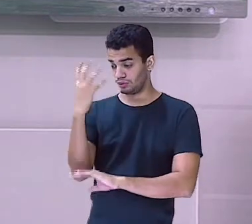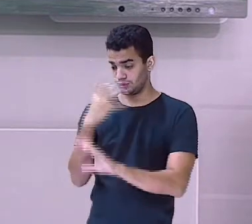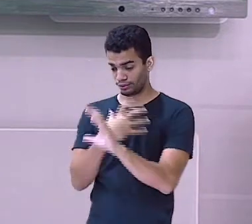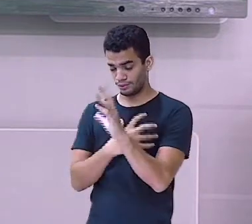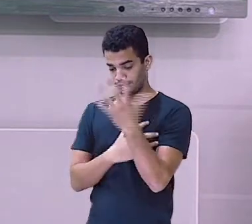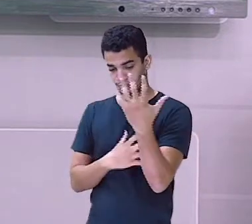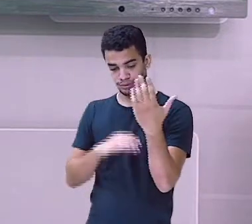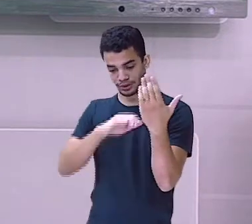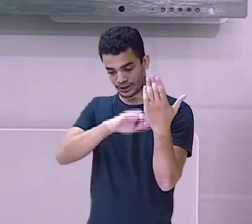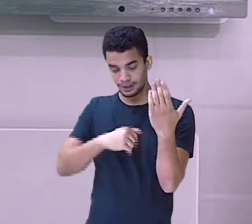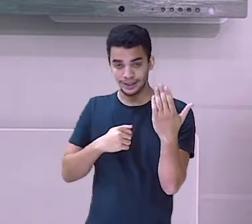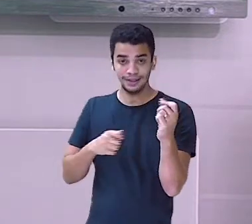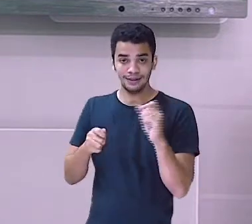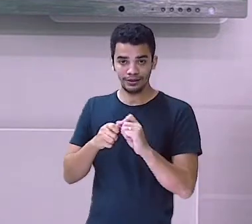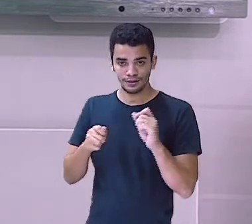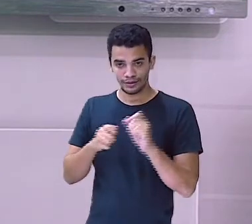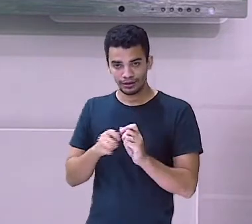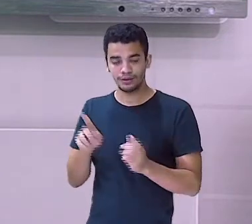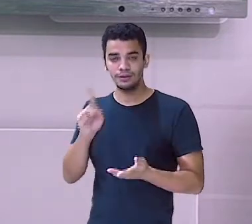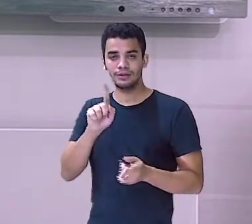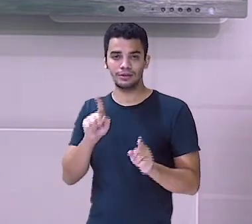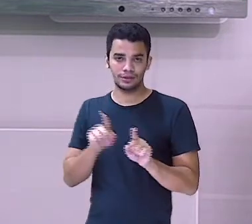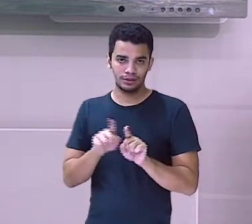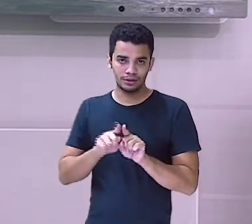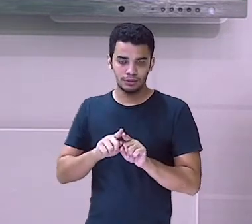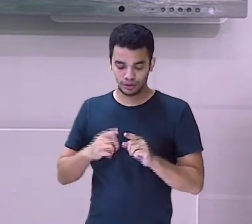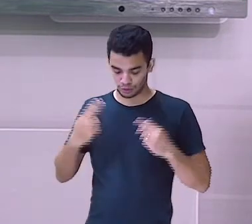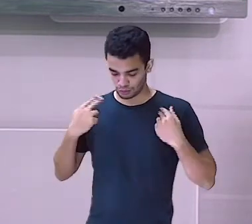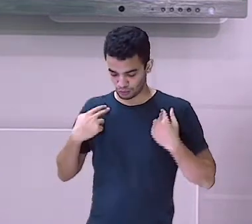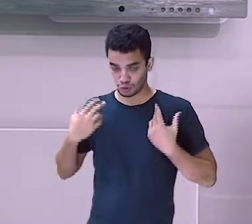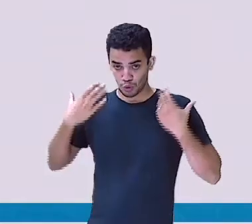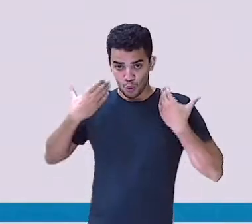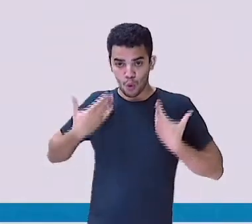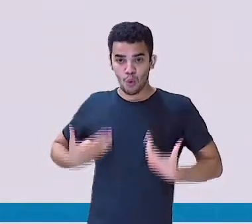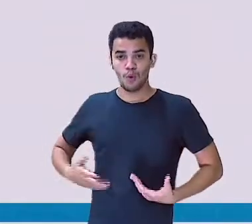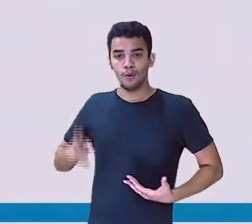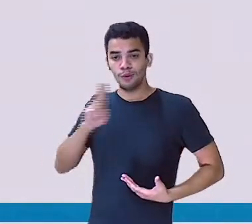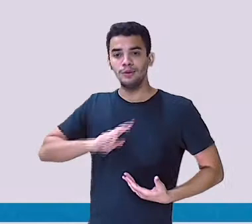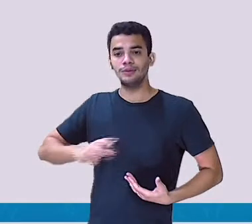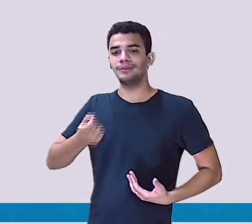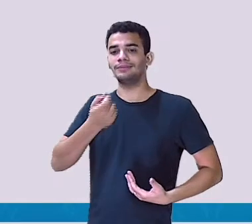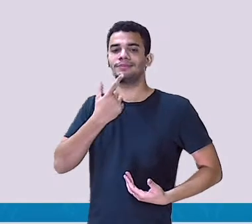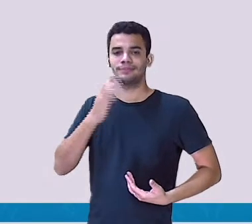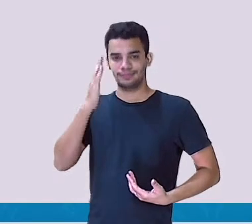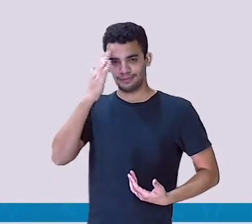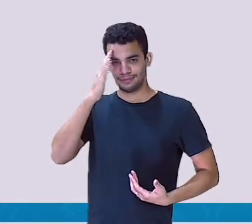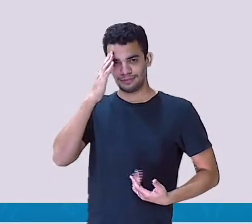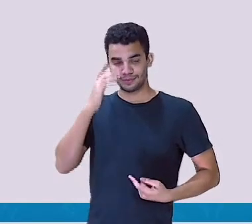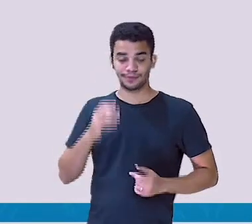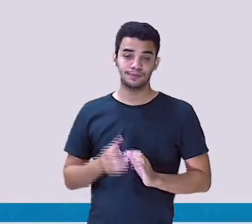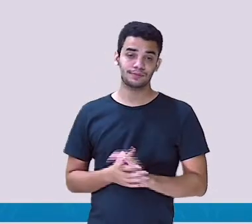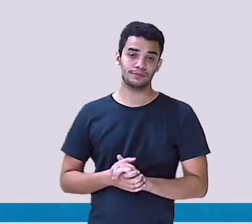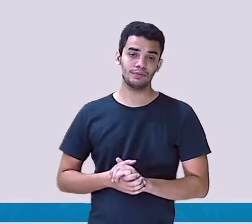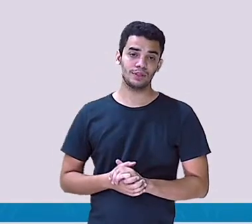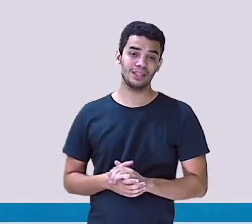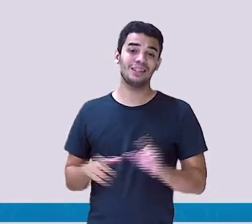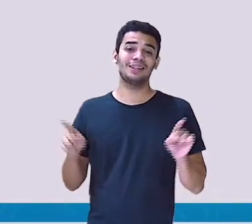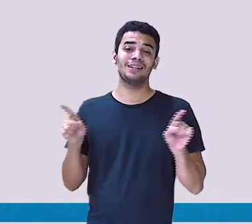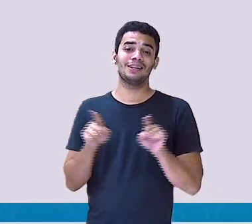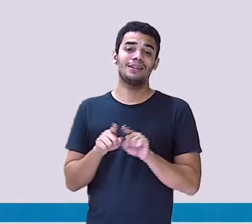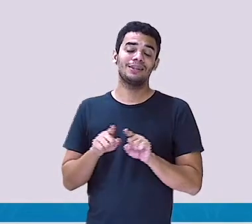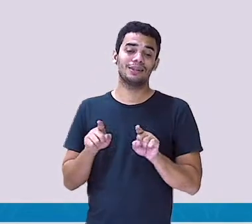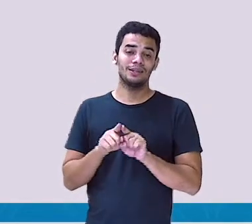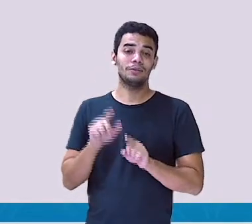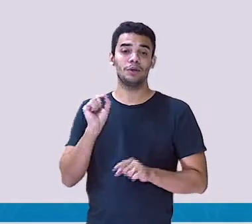utensílios de higiene pessoal, então muito importante. E os animais, eles são presentes no nosso cotidiano, né, aqui